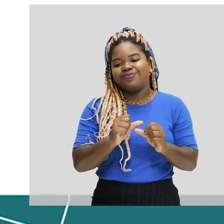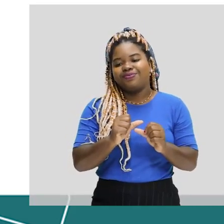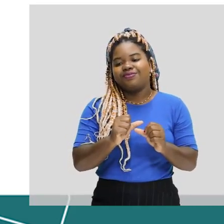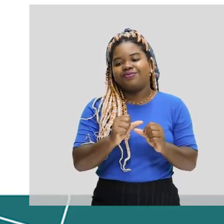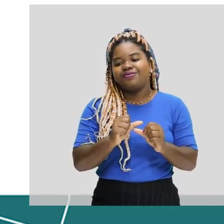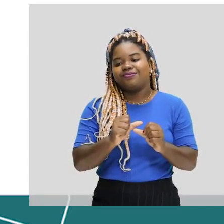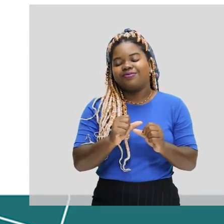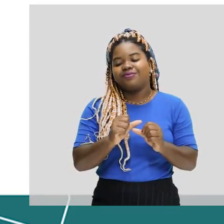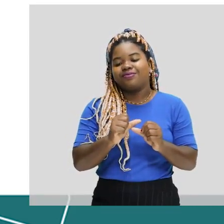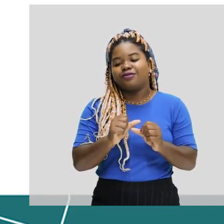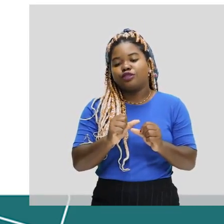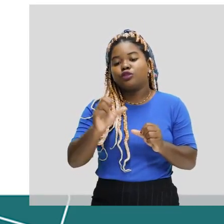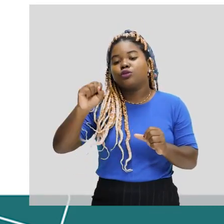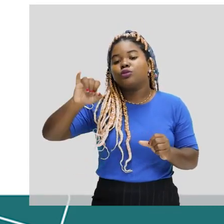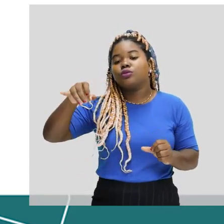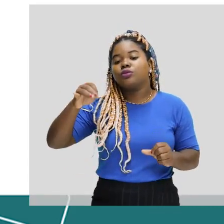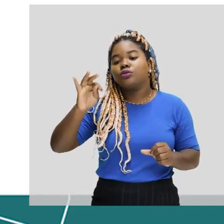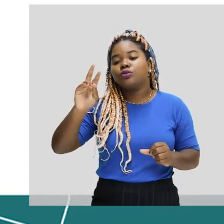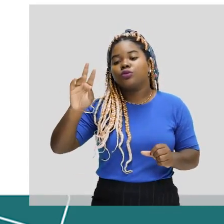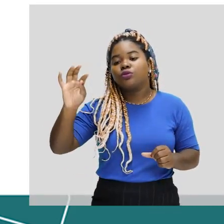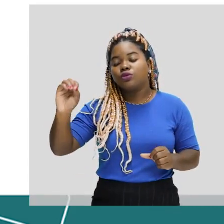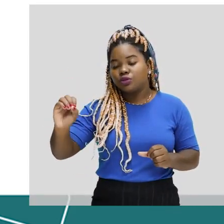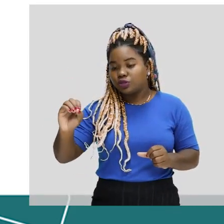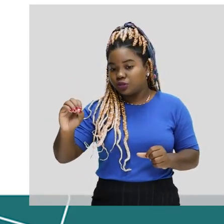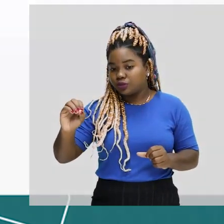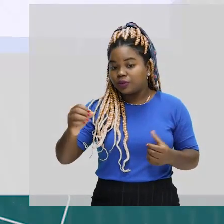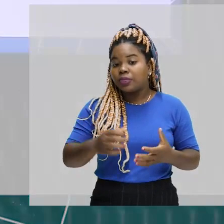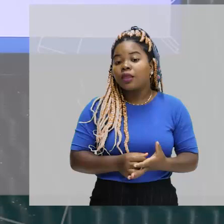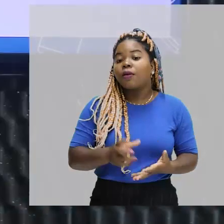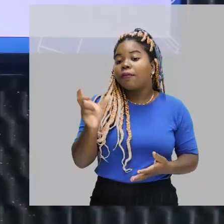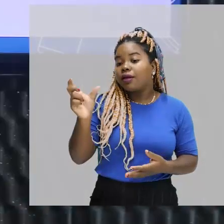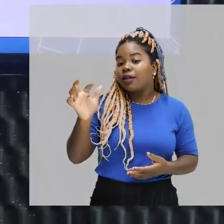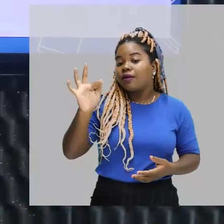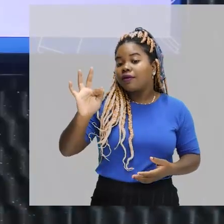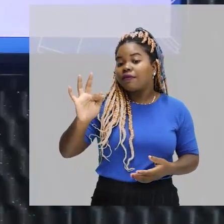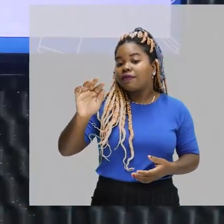para concordar com o sujeito. Então, gente, flexionar